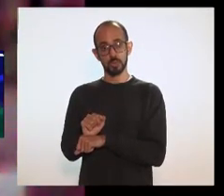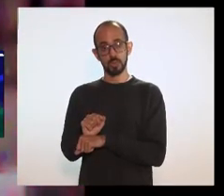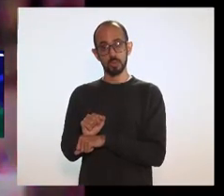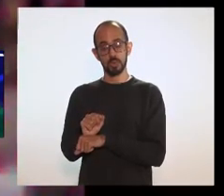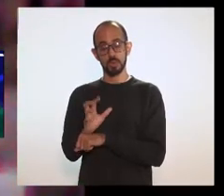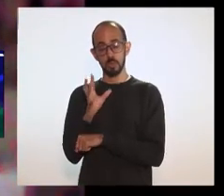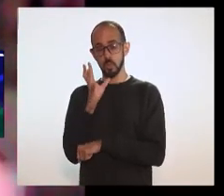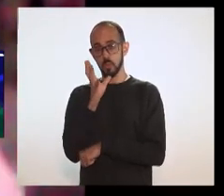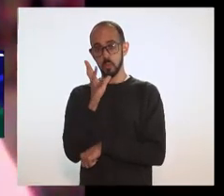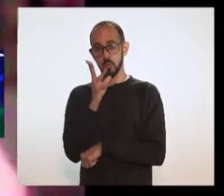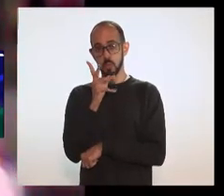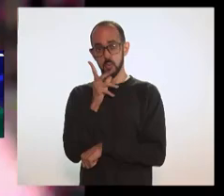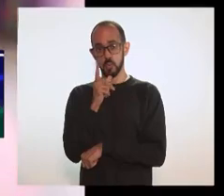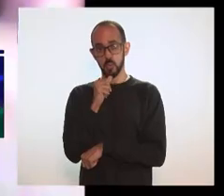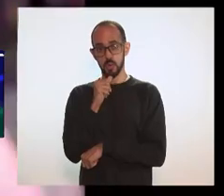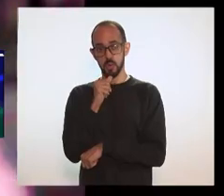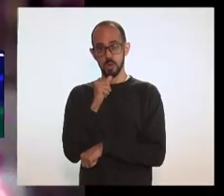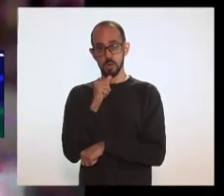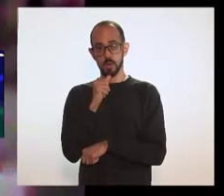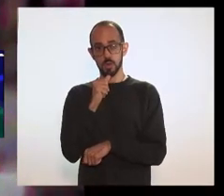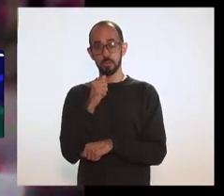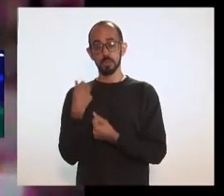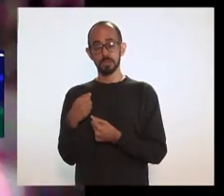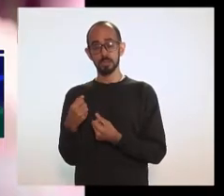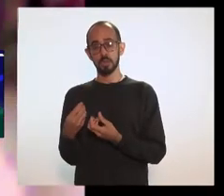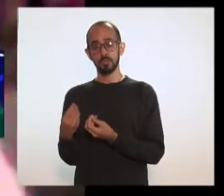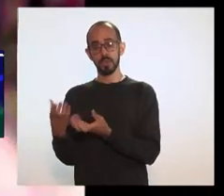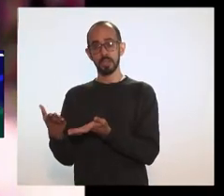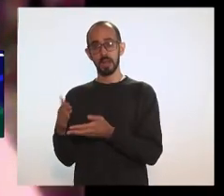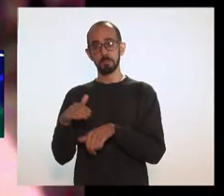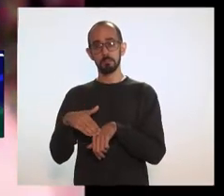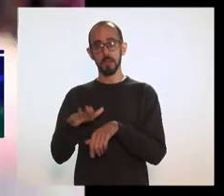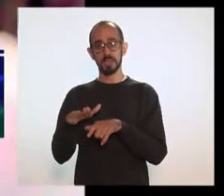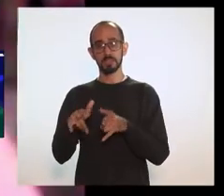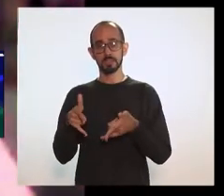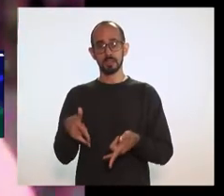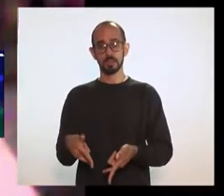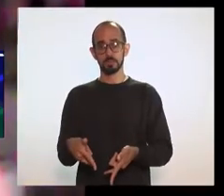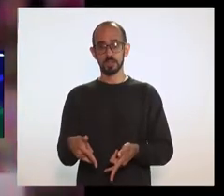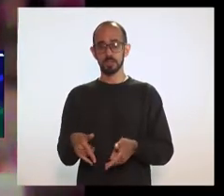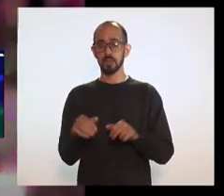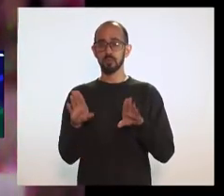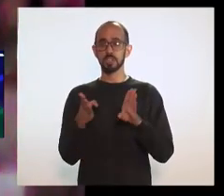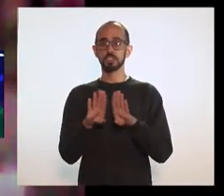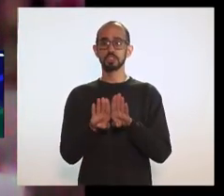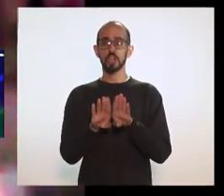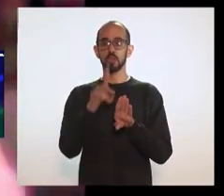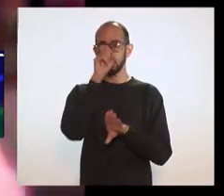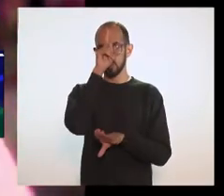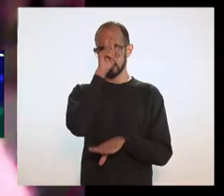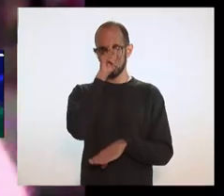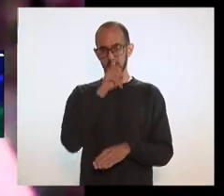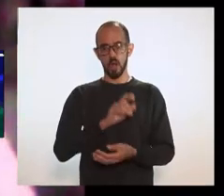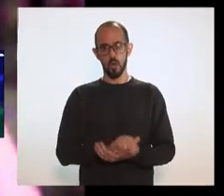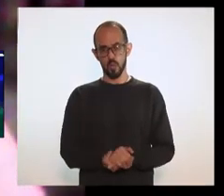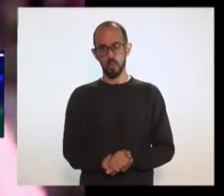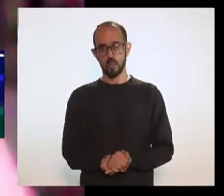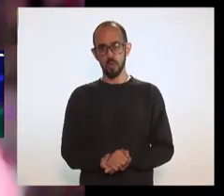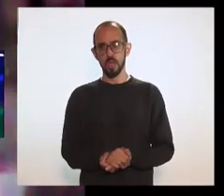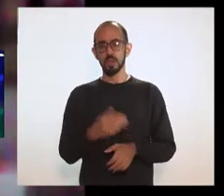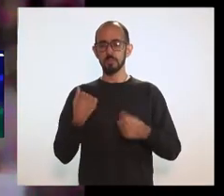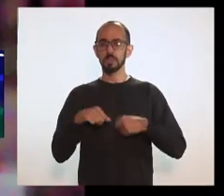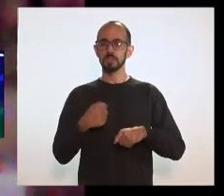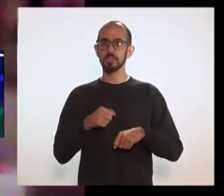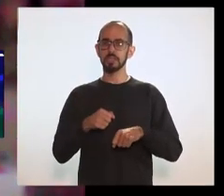retardou. Tem que ofertar mais leitos. Está fechando o Hospital Estadual Eduardo Rabelo. E tem que tomar medidas que